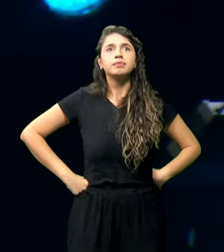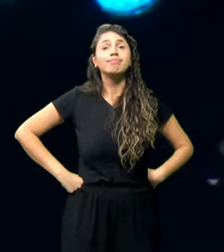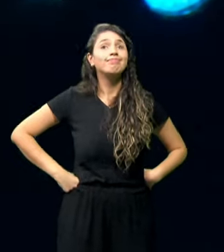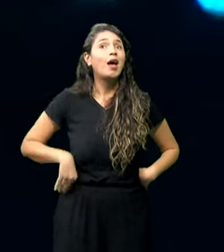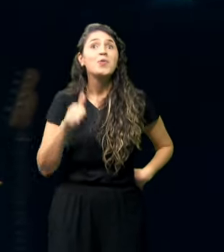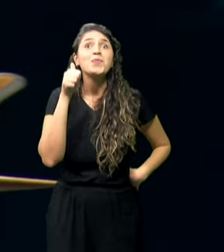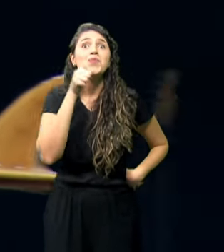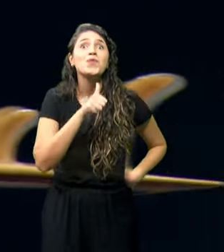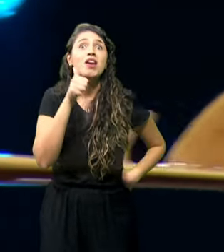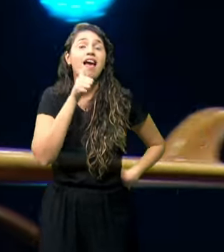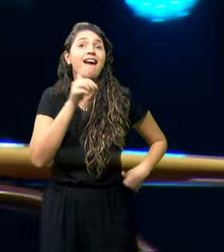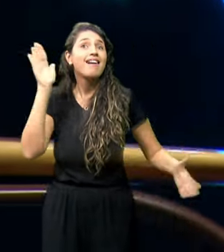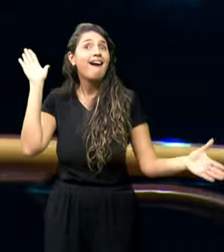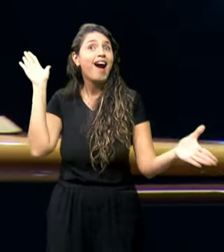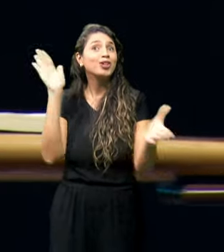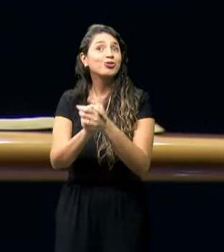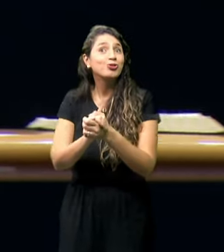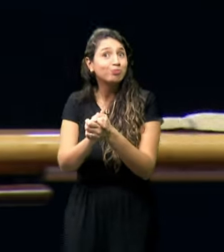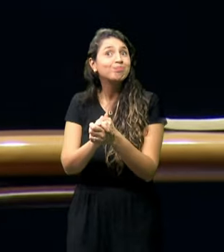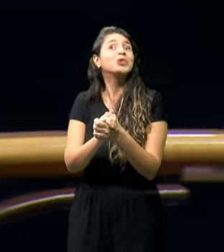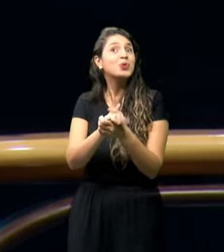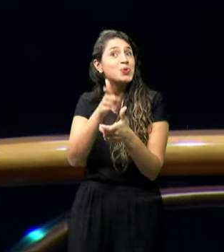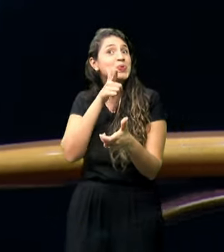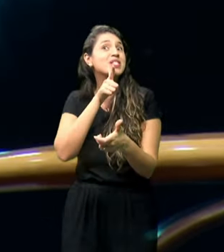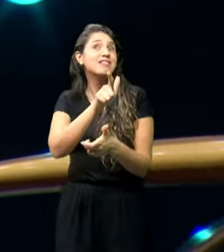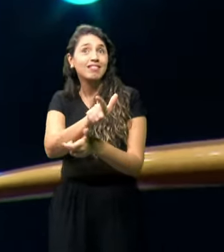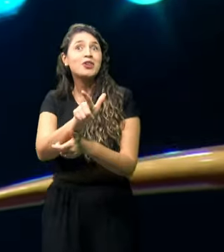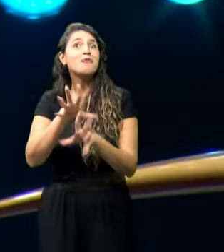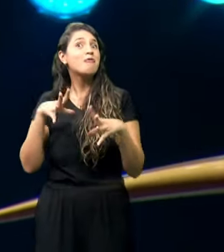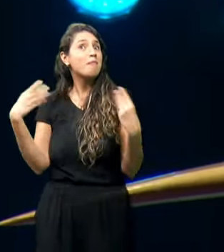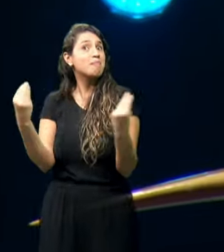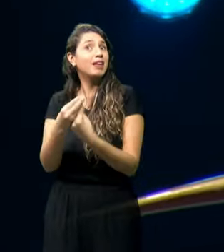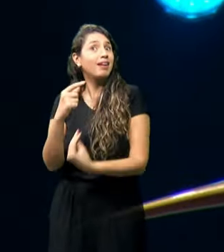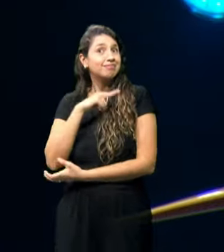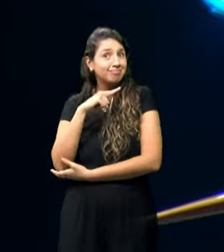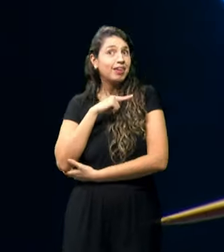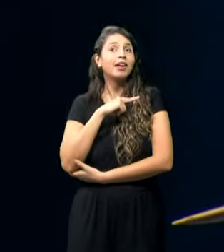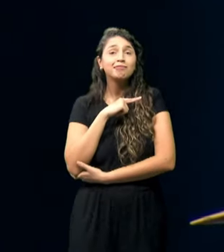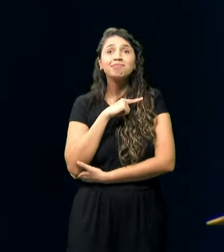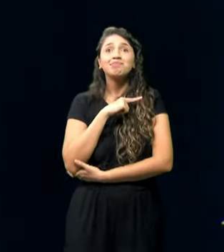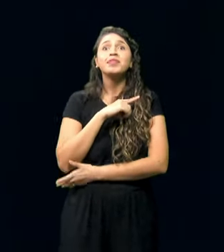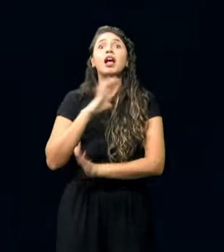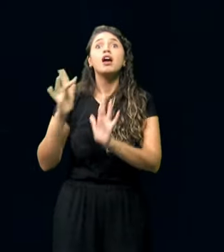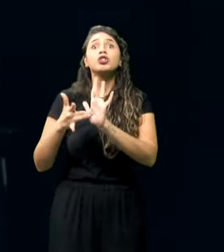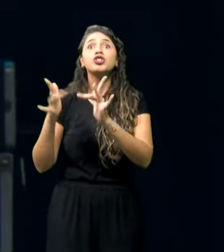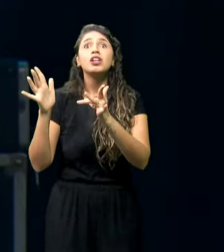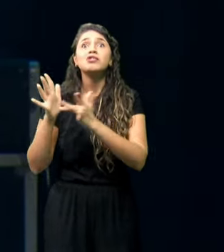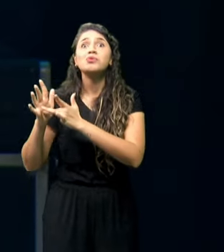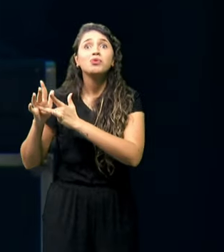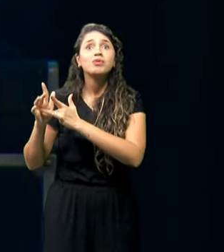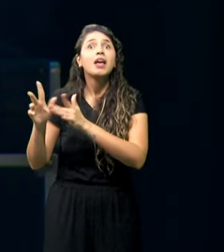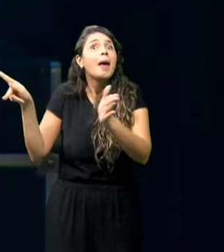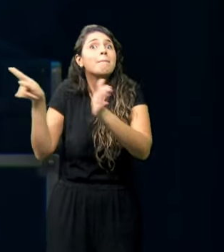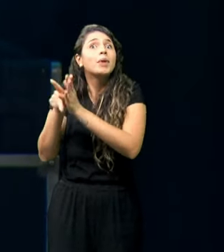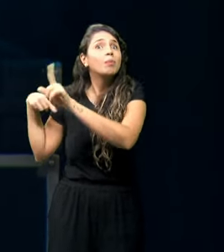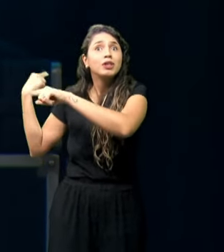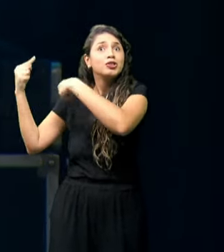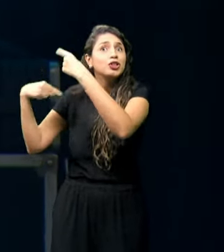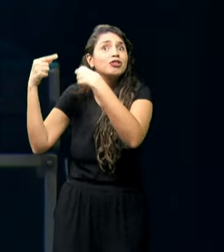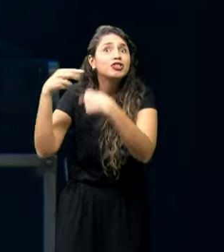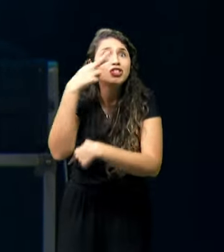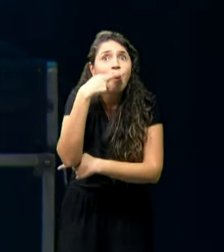Essa mulher se casou. Ela constituiu família. Jesus vem de Raabe, meu gente.